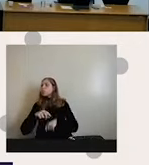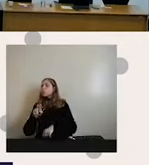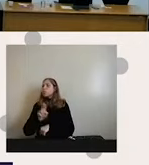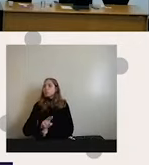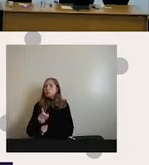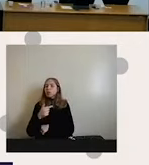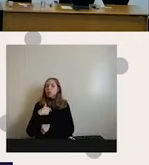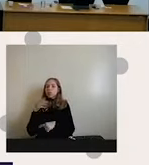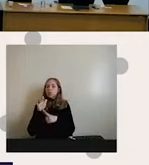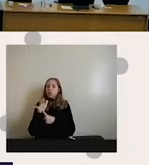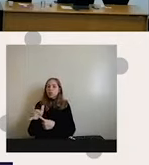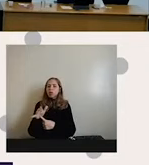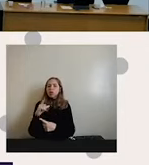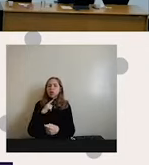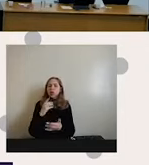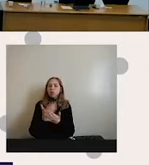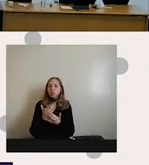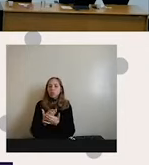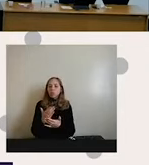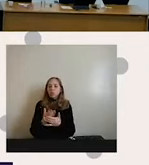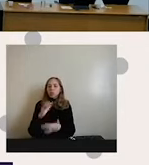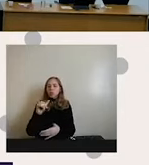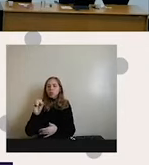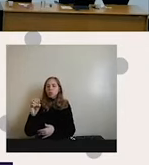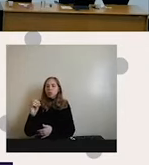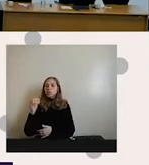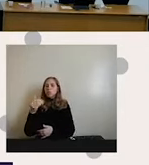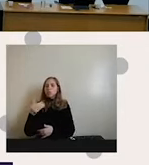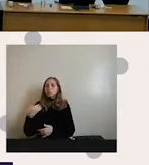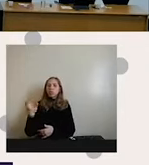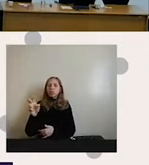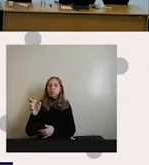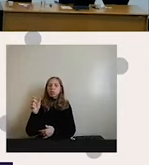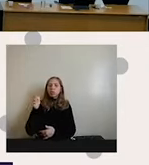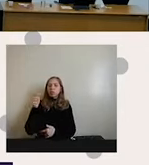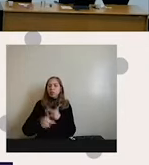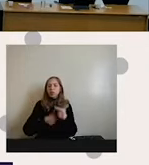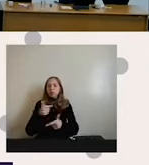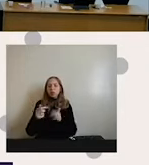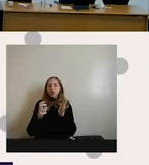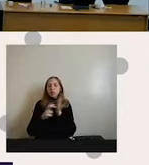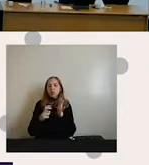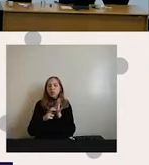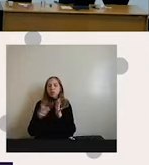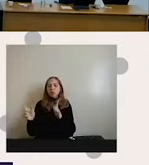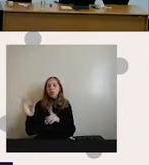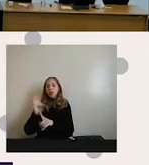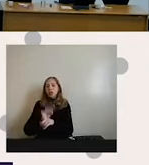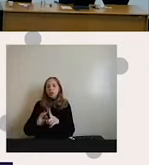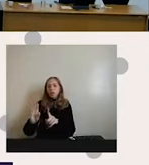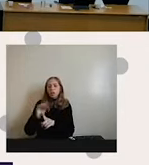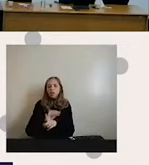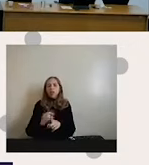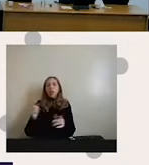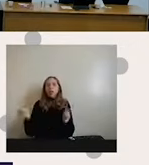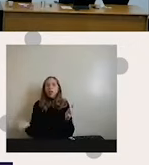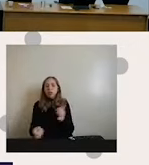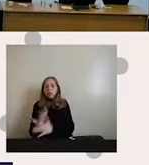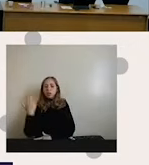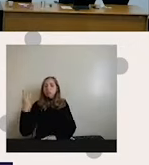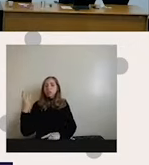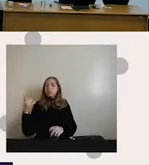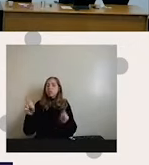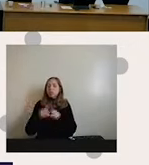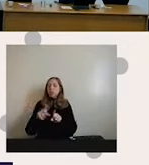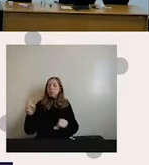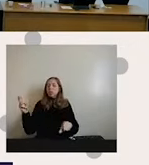caso breve de uma trabalhadora bancária assediada sexualmente. Na verdade, ela chegou a ser violentada por um